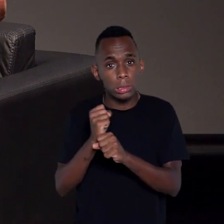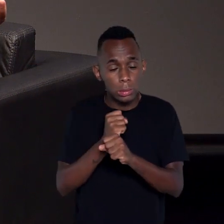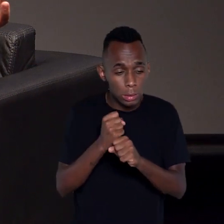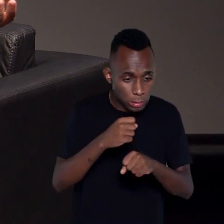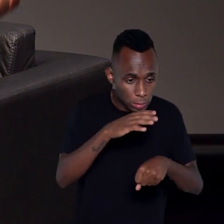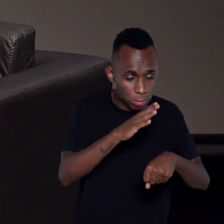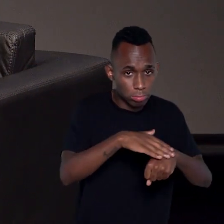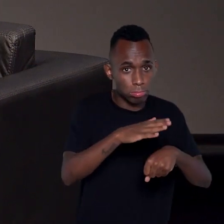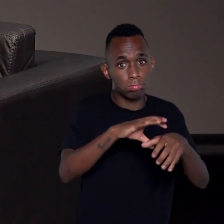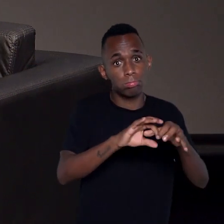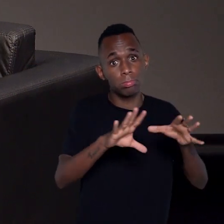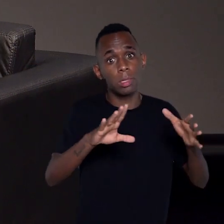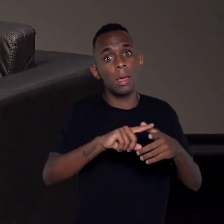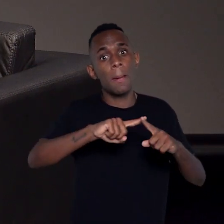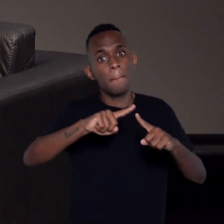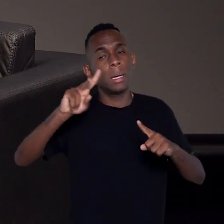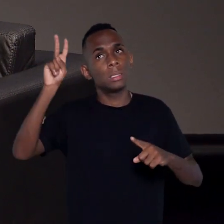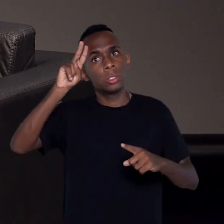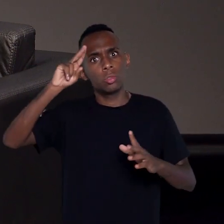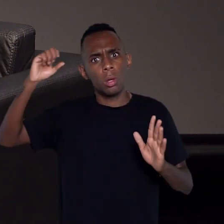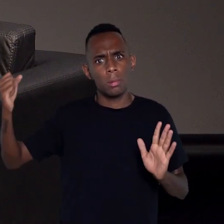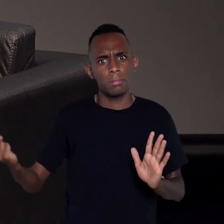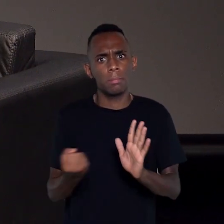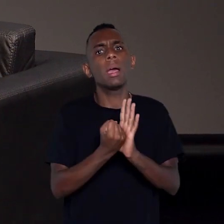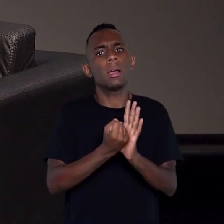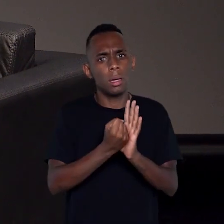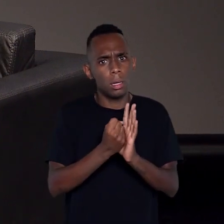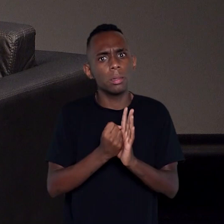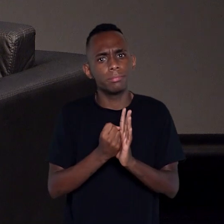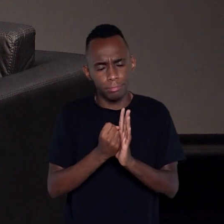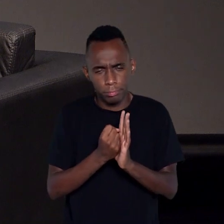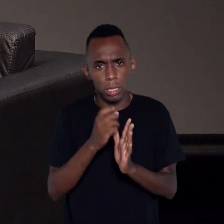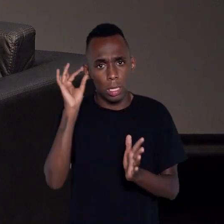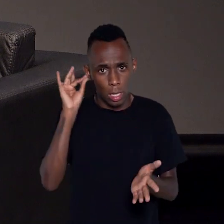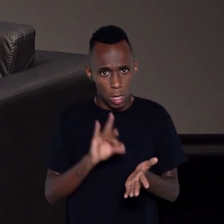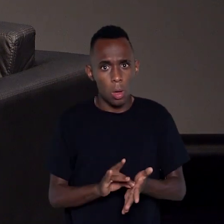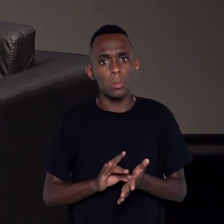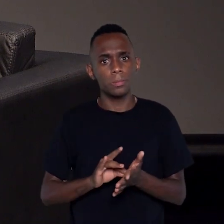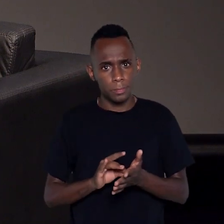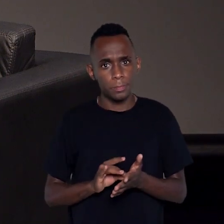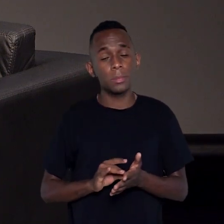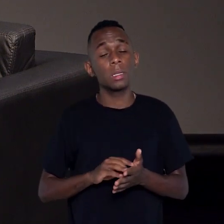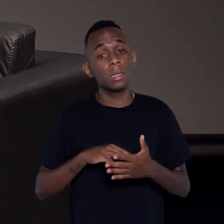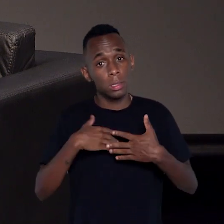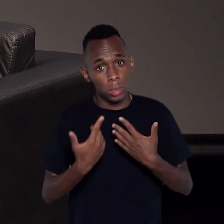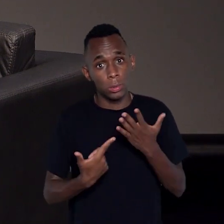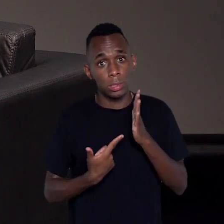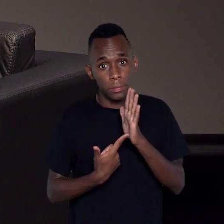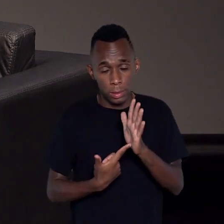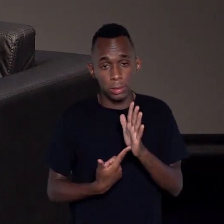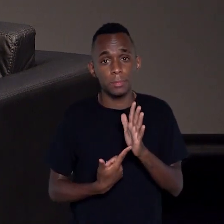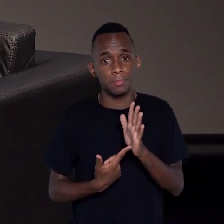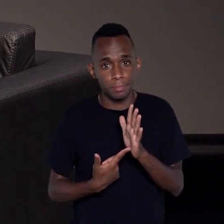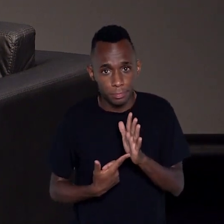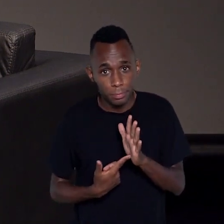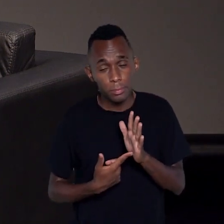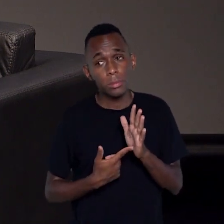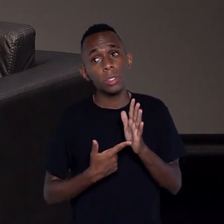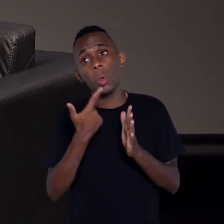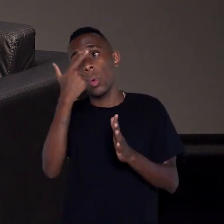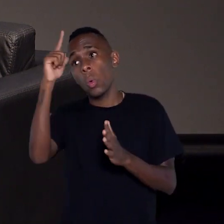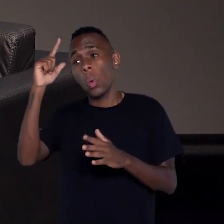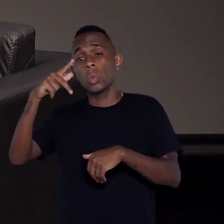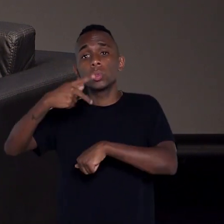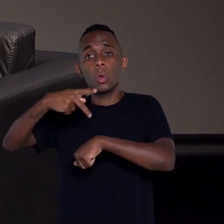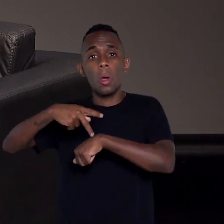história foi tão forte que nos marcou de maneira definitiva, essa realidade está posta. E no caso de